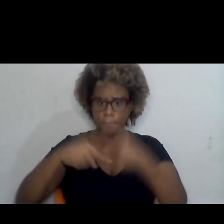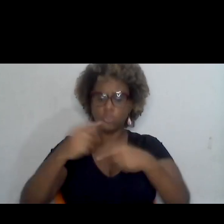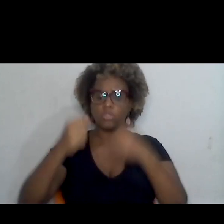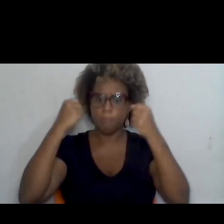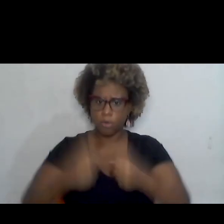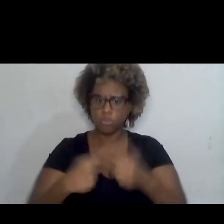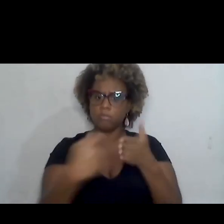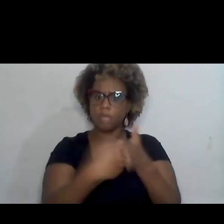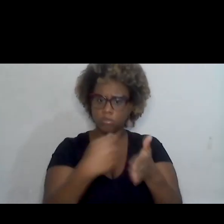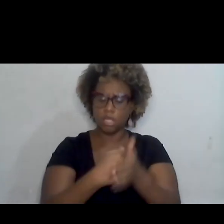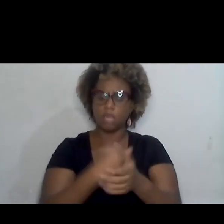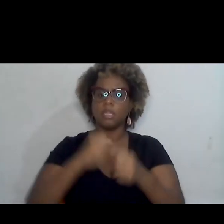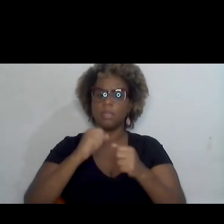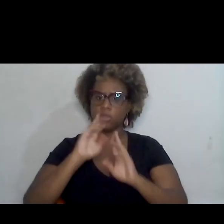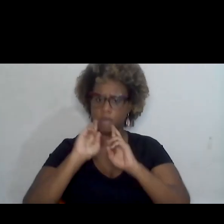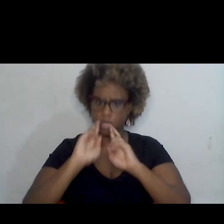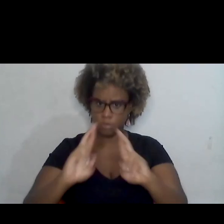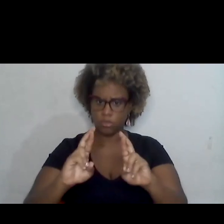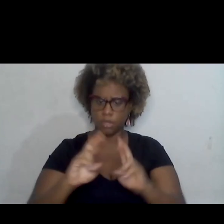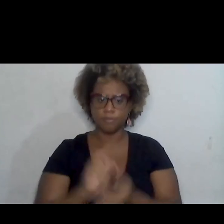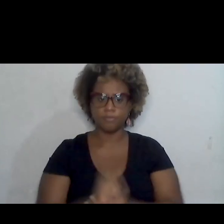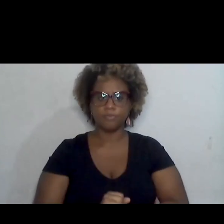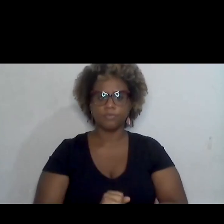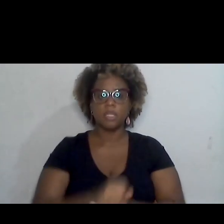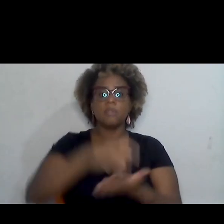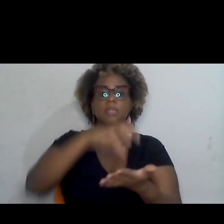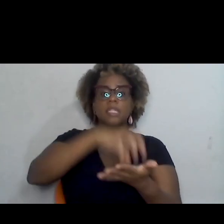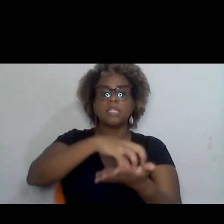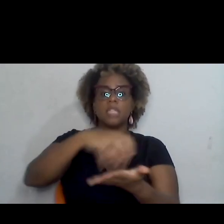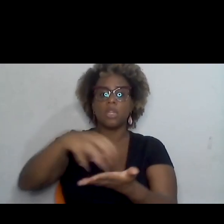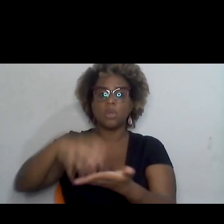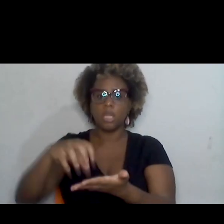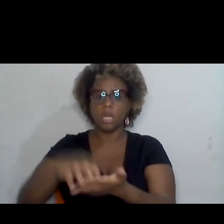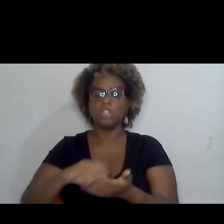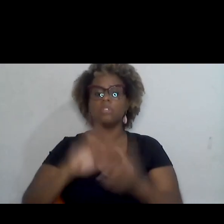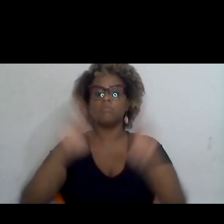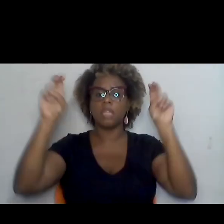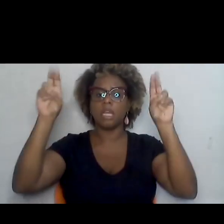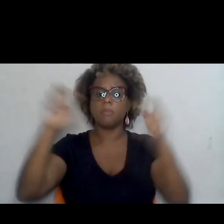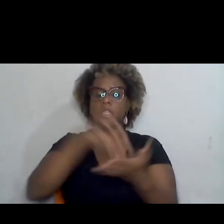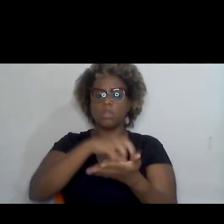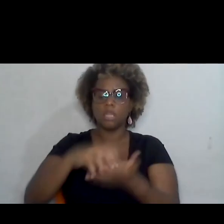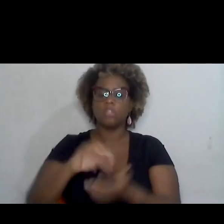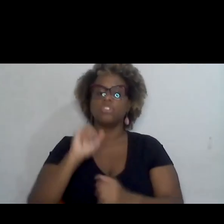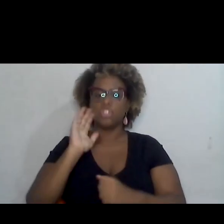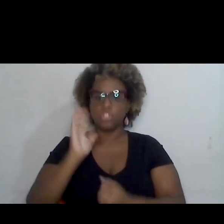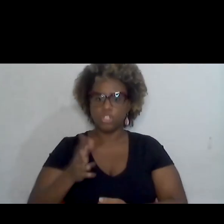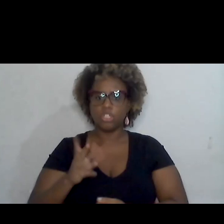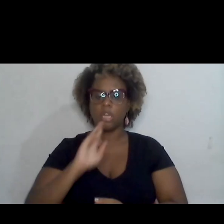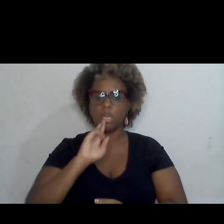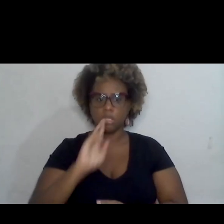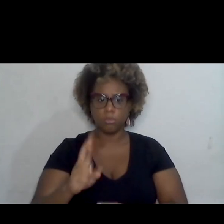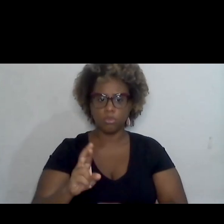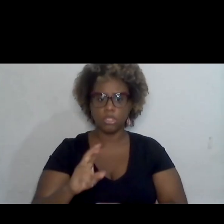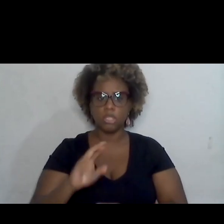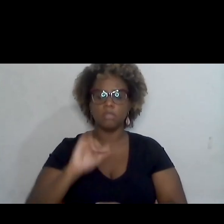ser respondida. Bom, retomada dos setoriais, já falei, estão retomados, se precisava de um ato oficial, ele está